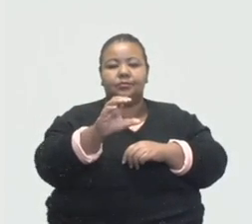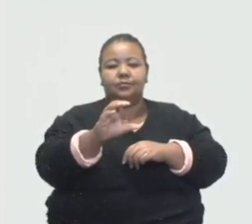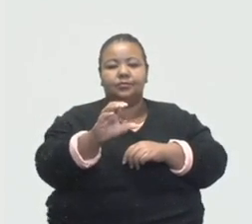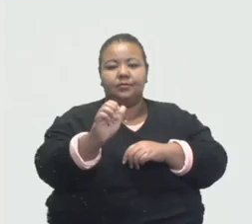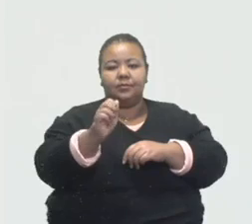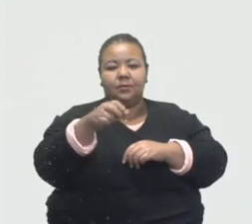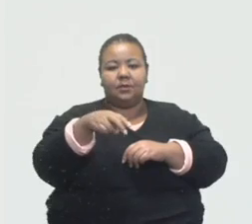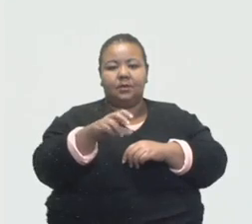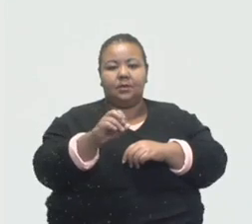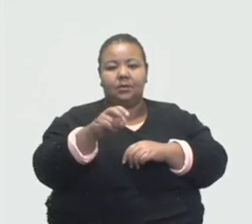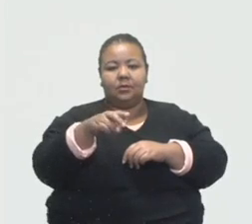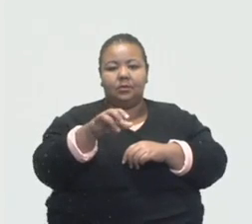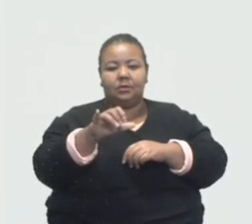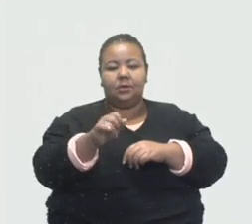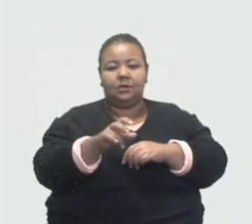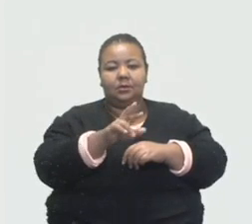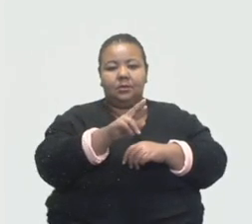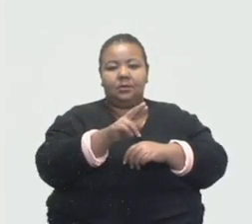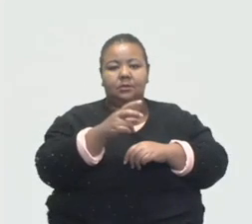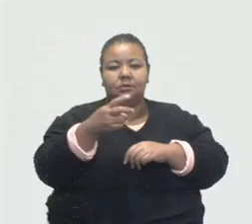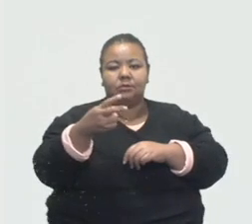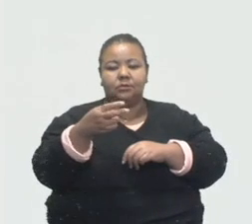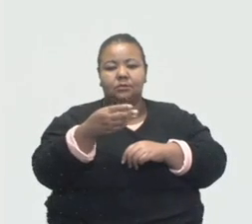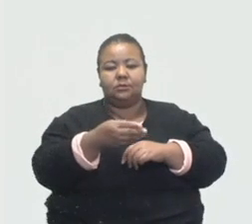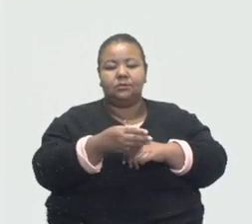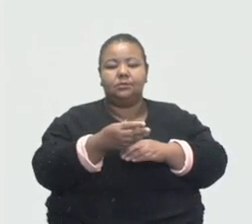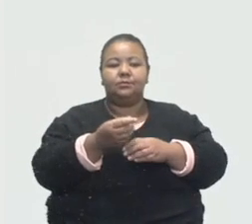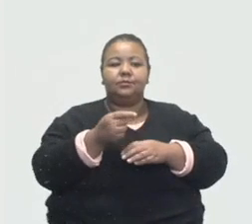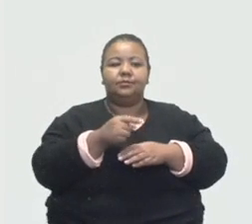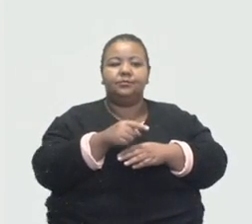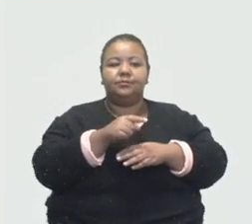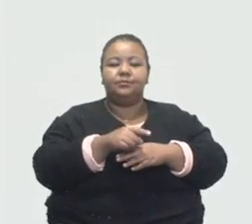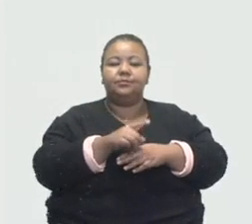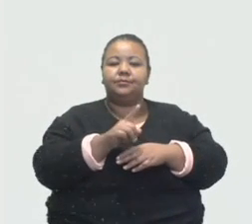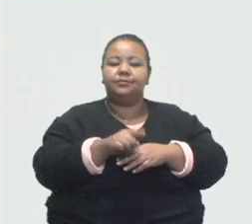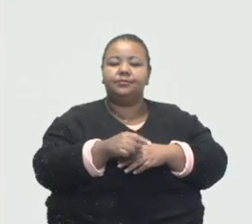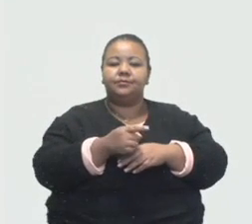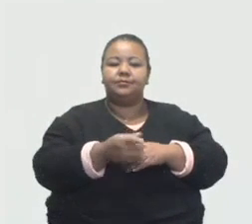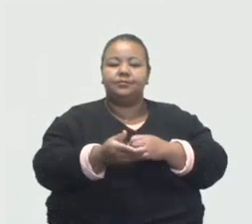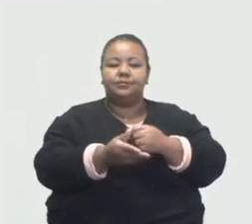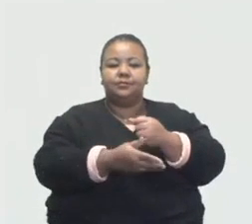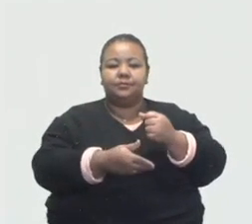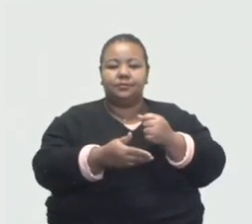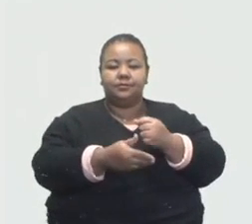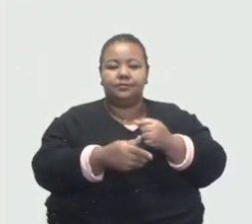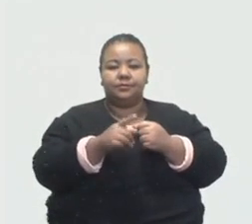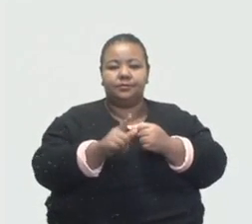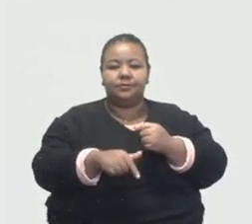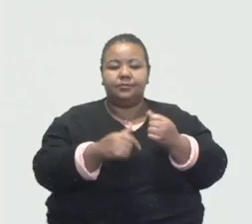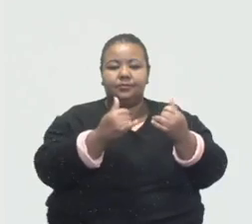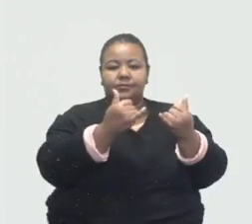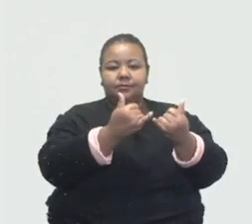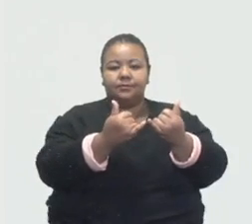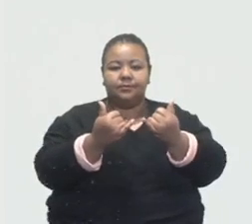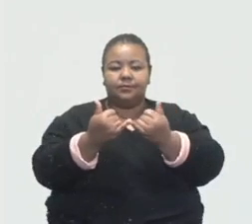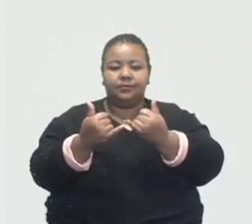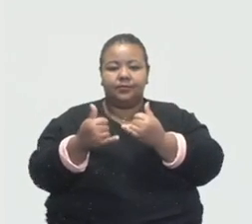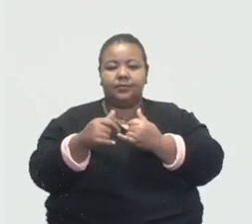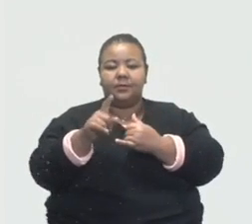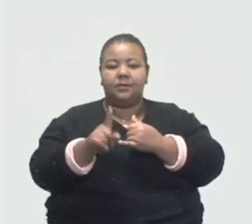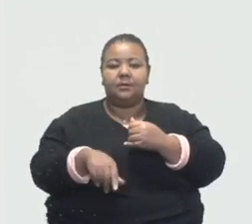do R2. Quando nós temos que as bases elas são canônicas, para ser uma